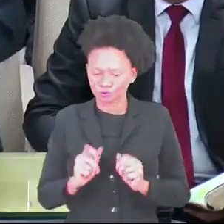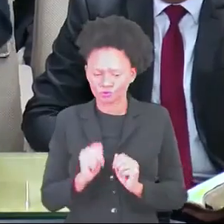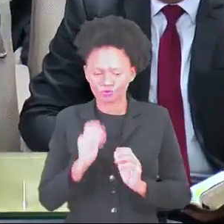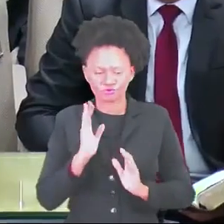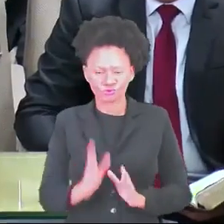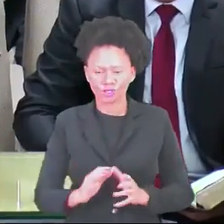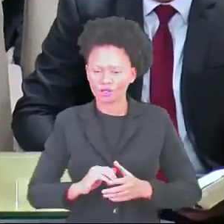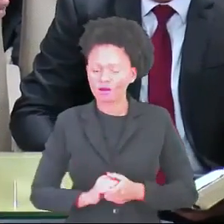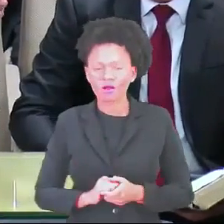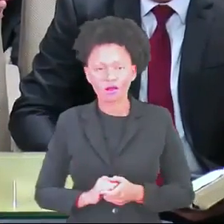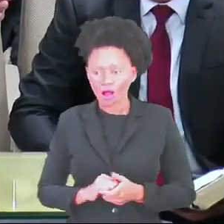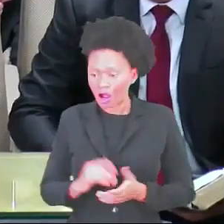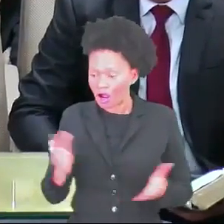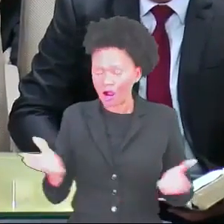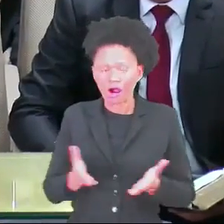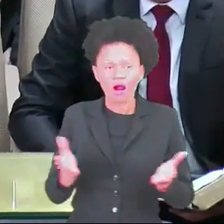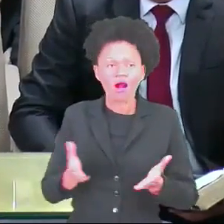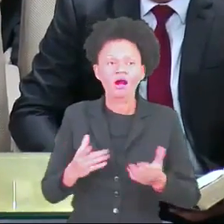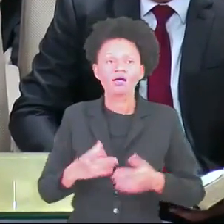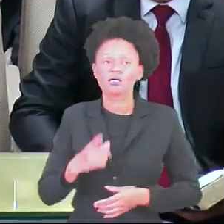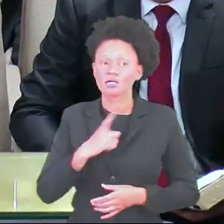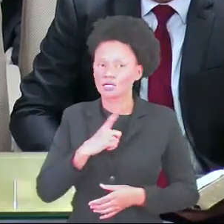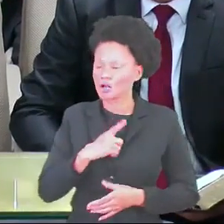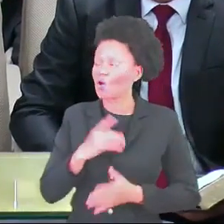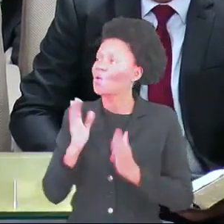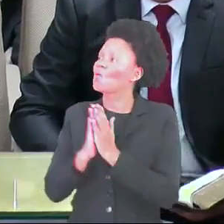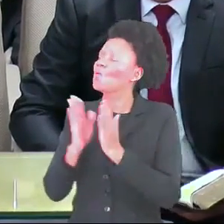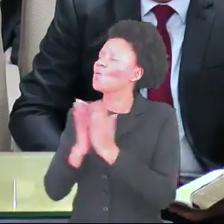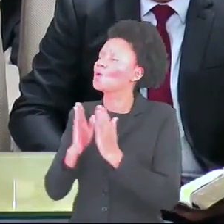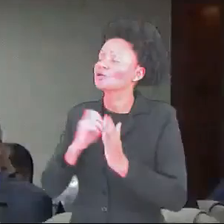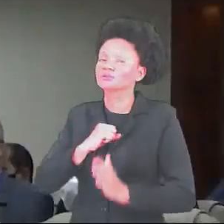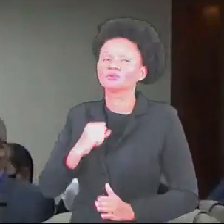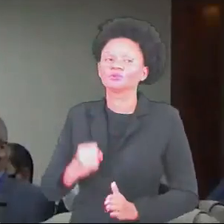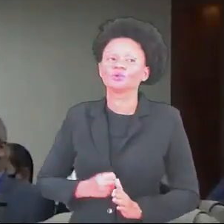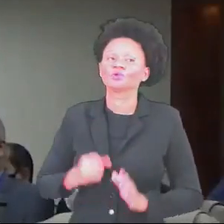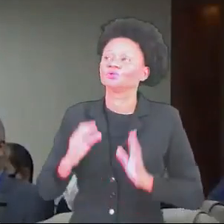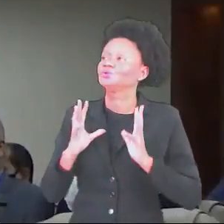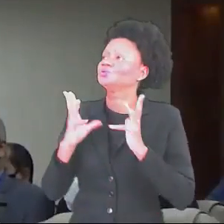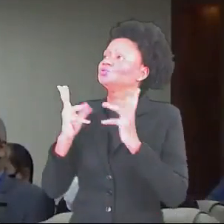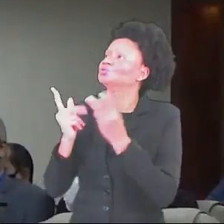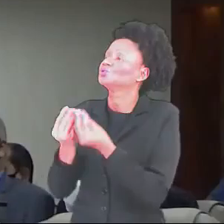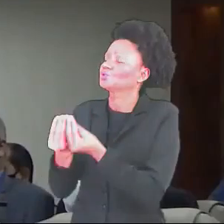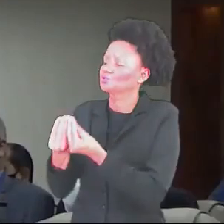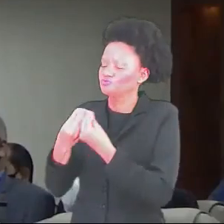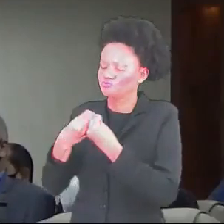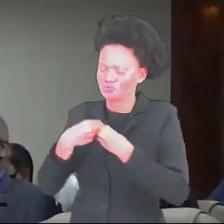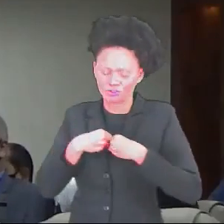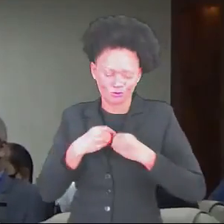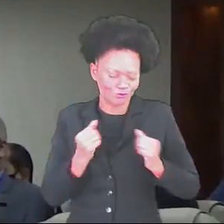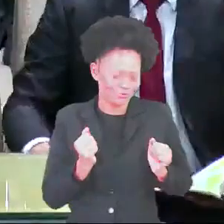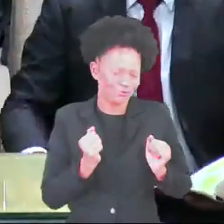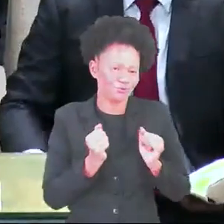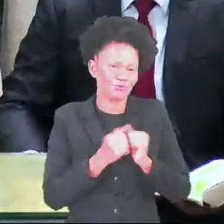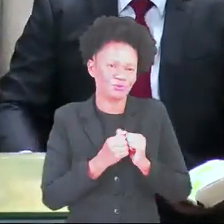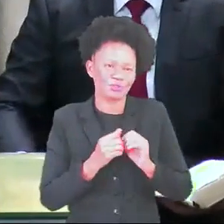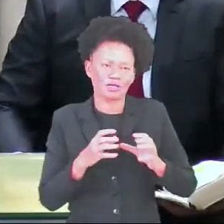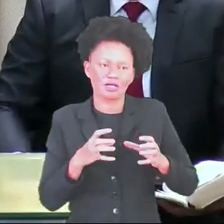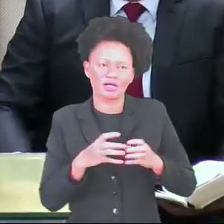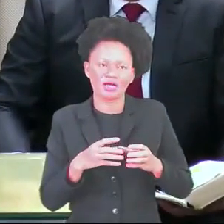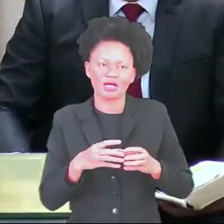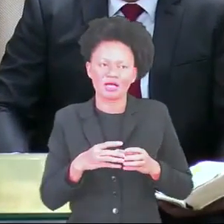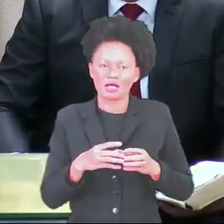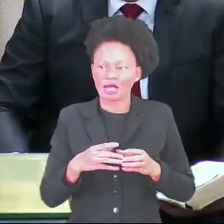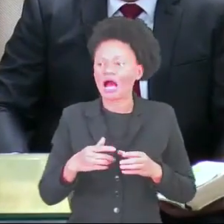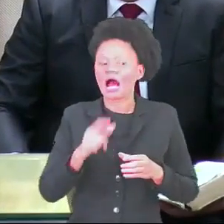E ele disse assim, ainda mais antes, um pouco, dizendo a oração sacerdotal. Todos que você me deram está comigo. Só aquele que há de